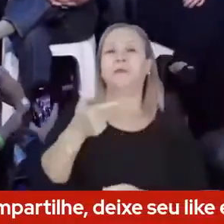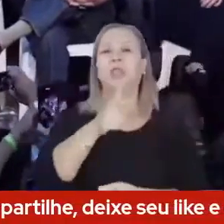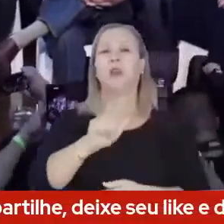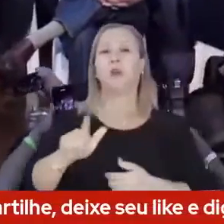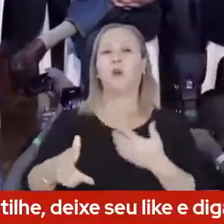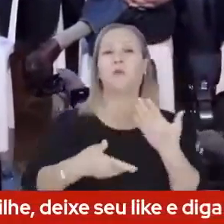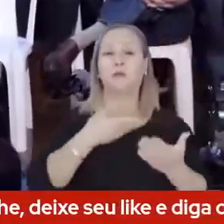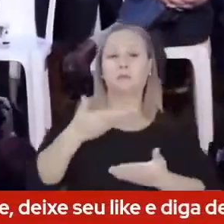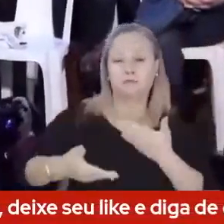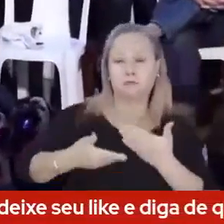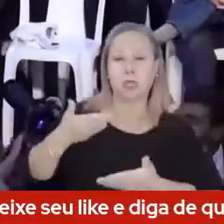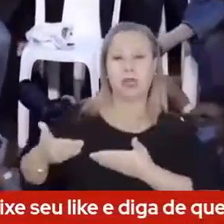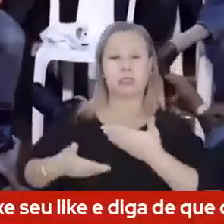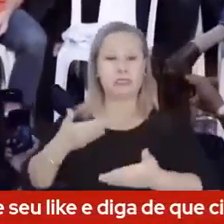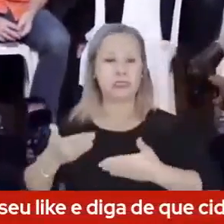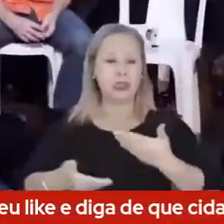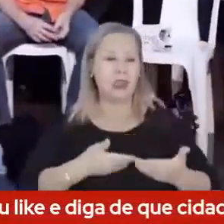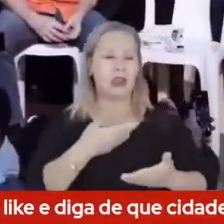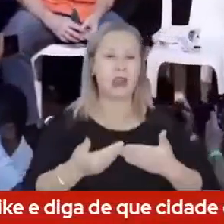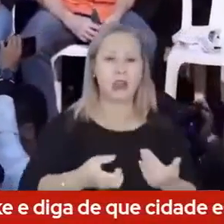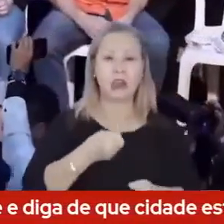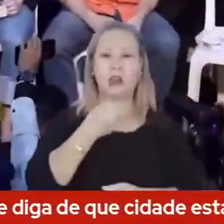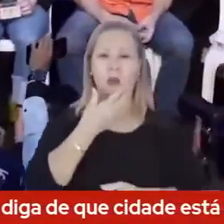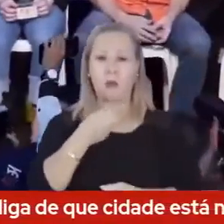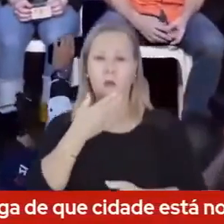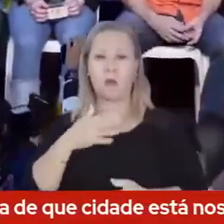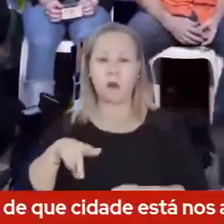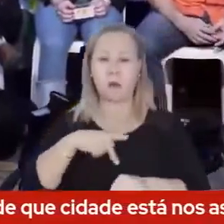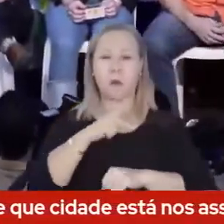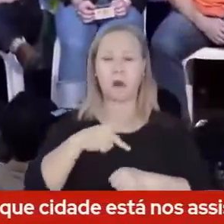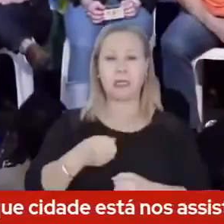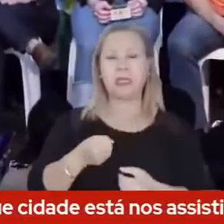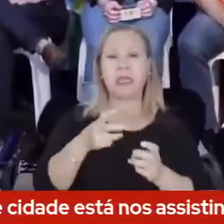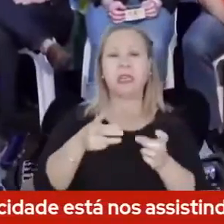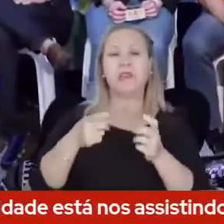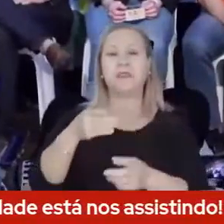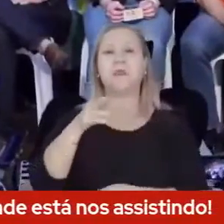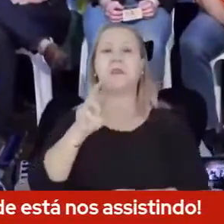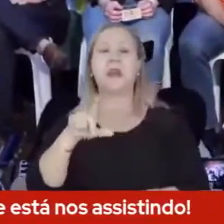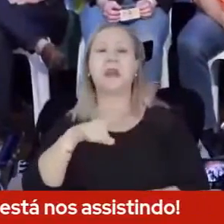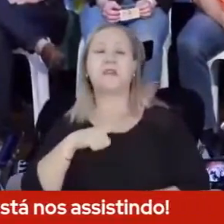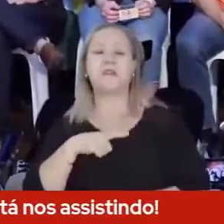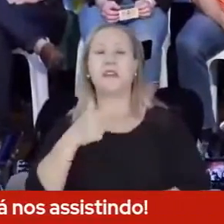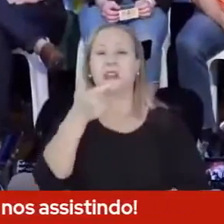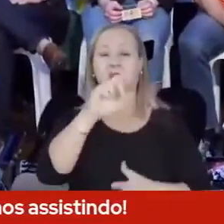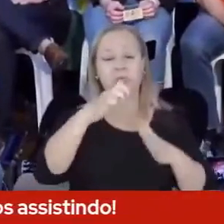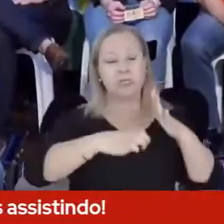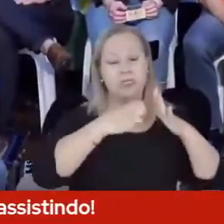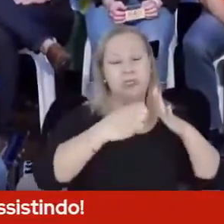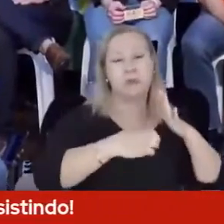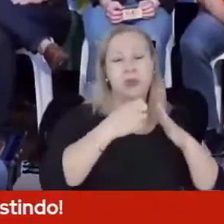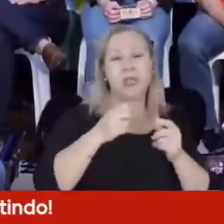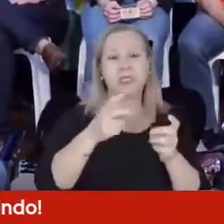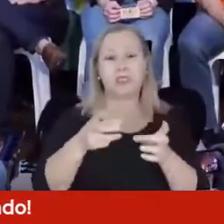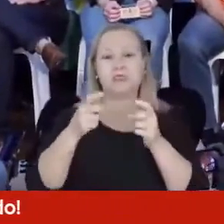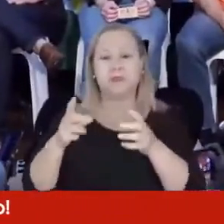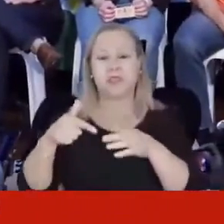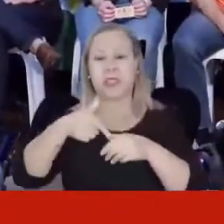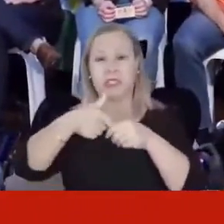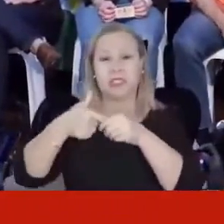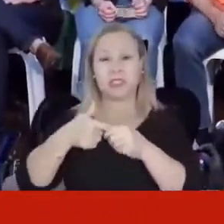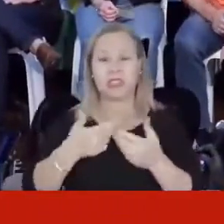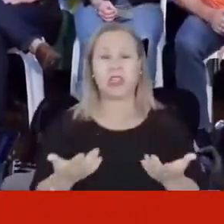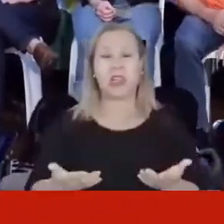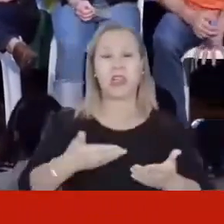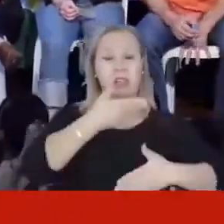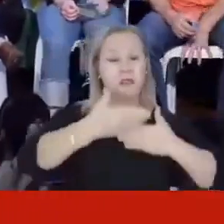discurso? Não, porque se a gente vender a BR, vai ter muitas empresas vendendo gasolina, elas vão concorrer e o preço